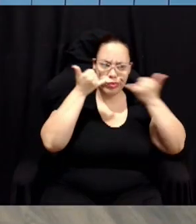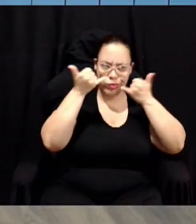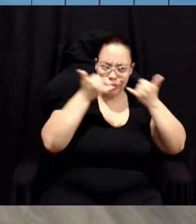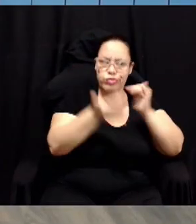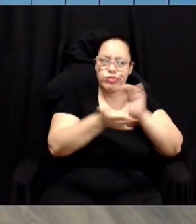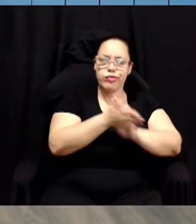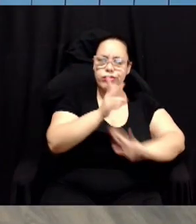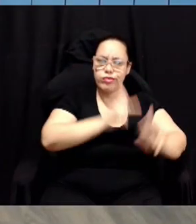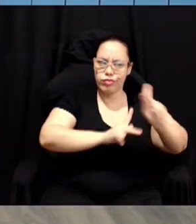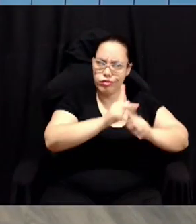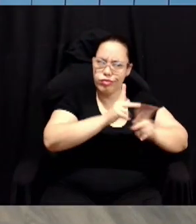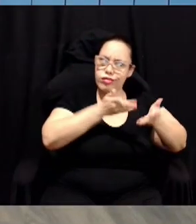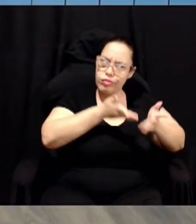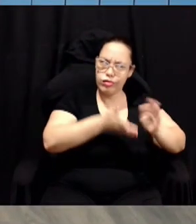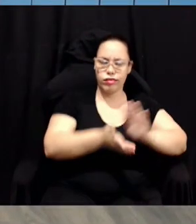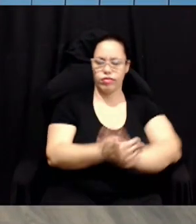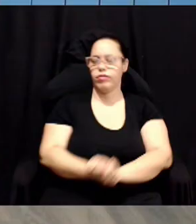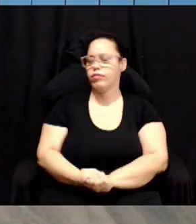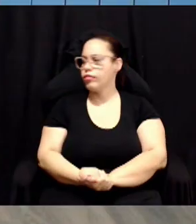população.